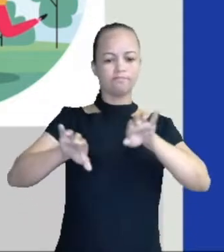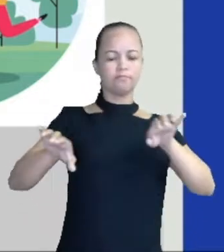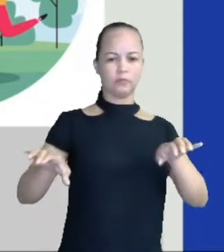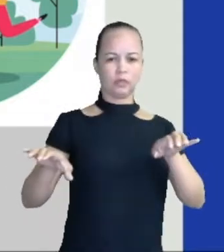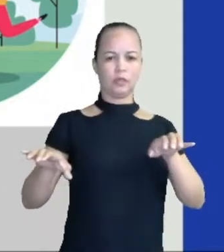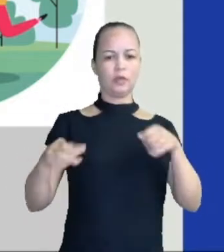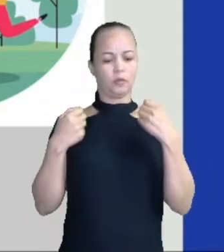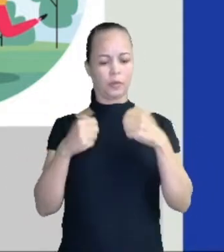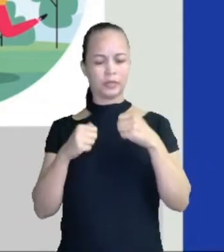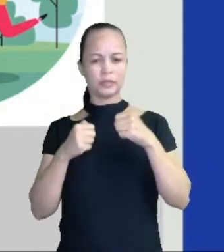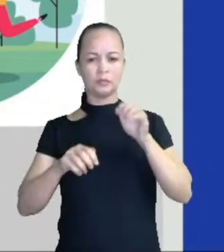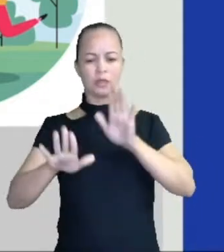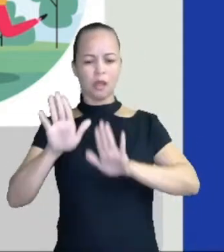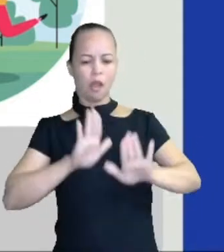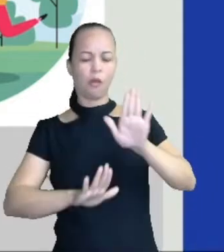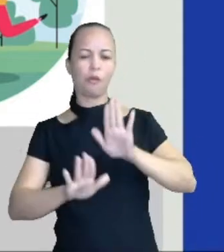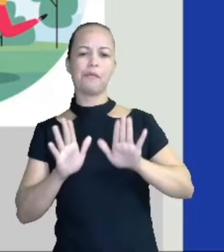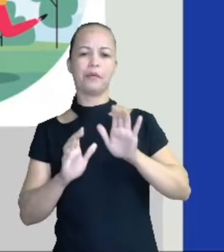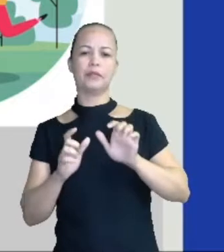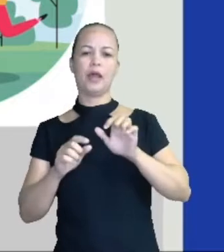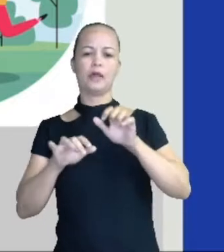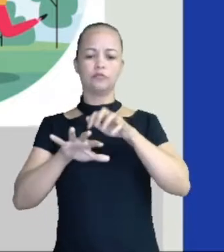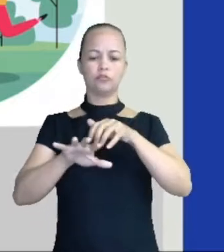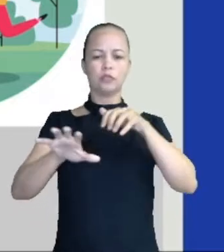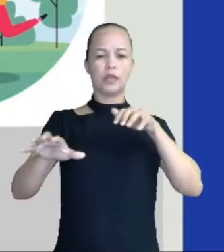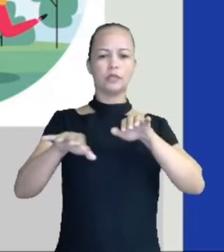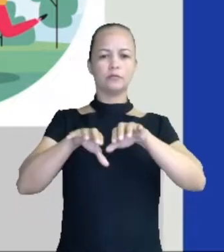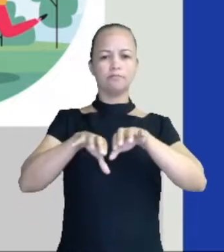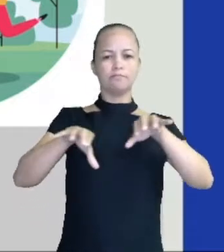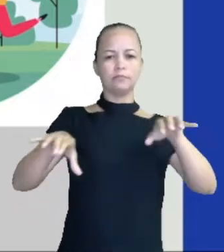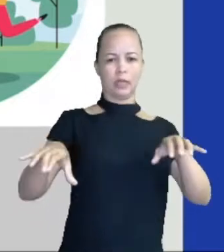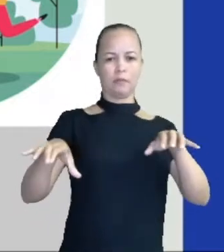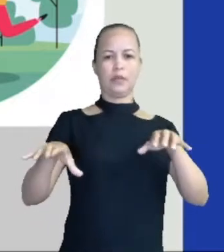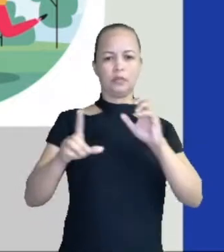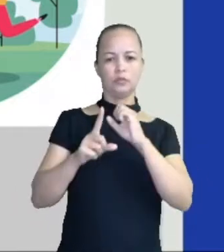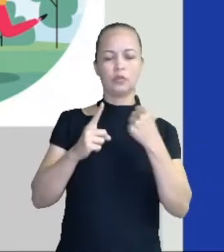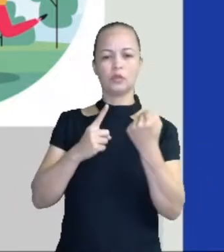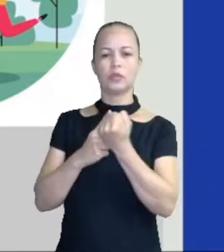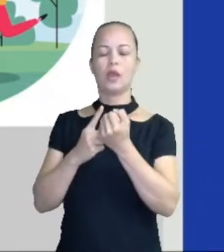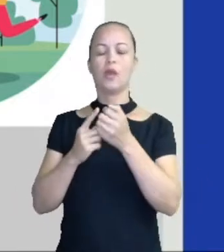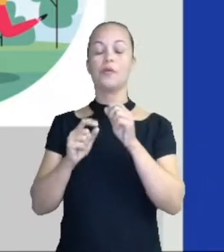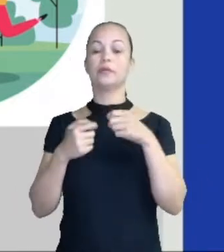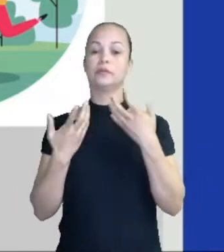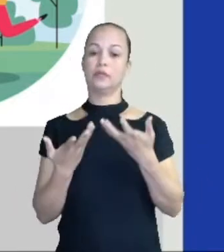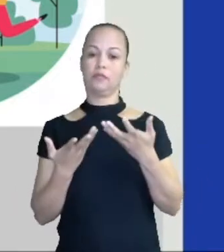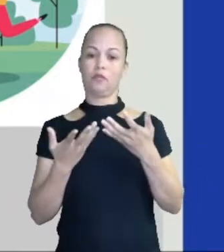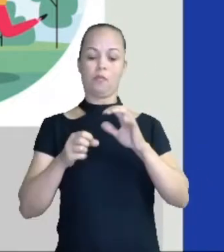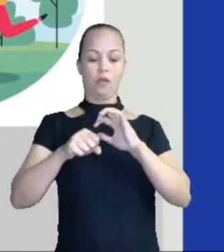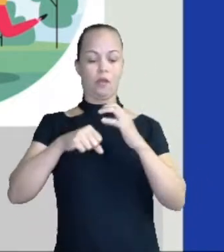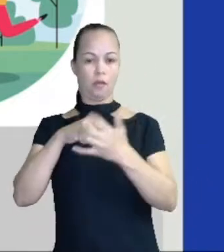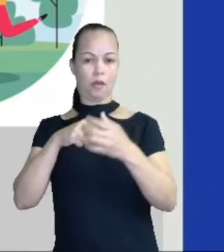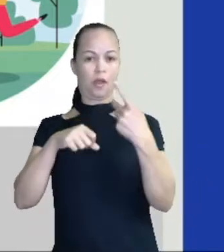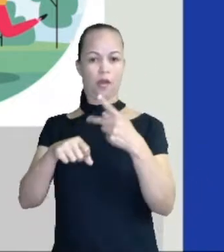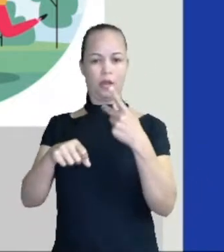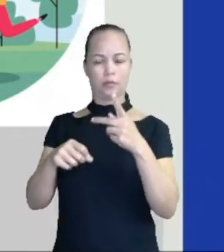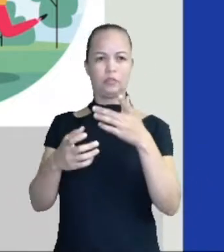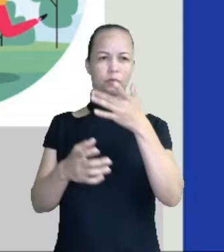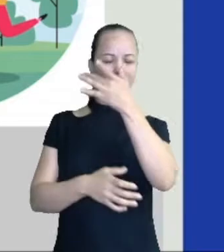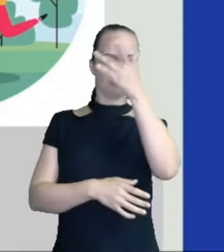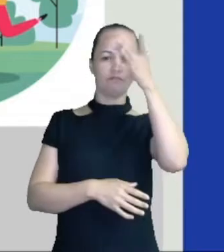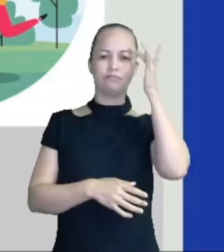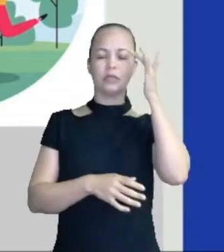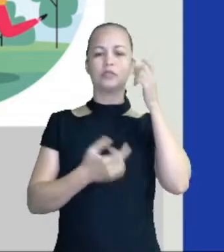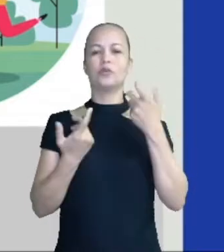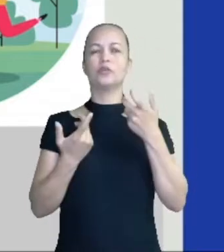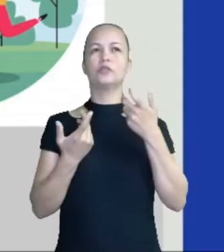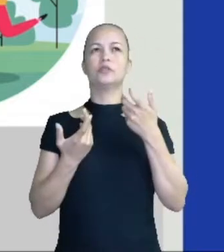bastante cuidado, ter toda essa questão do distanciamento social e, de certa forma, essa pandemia, mesmo para aquelas pessoas